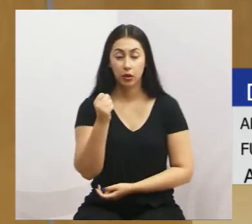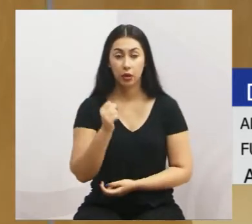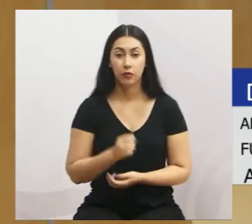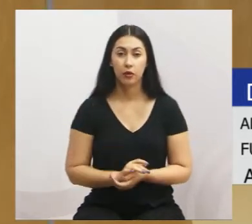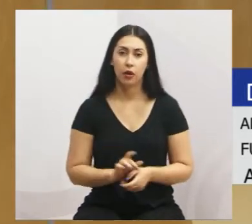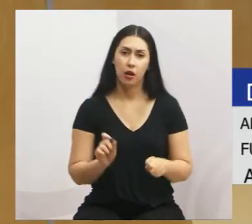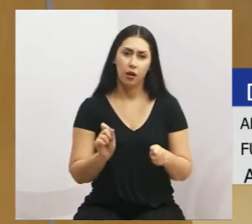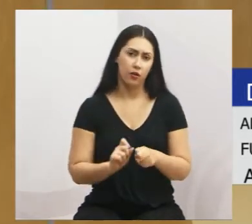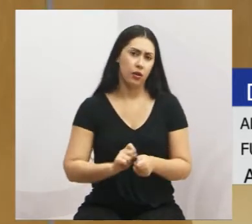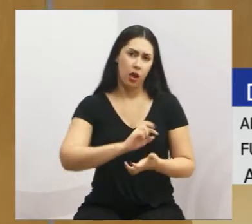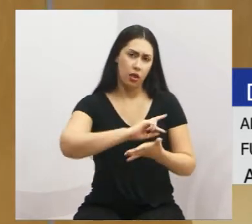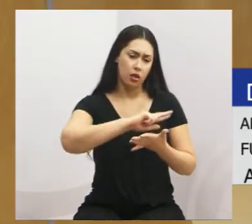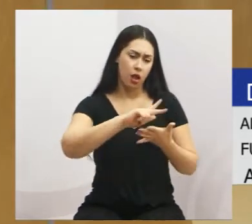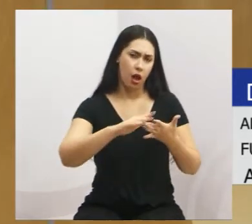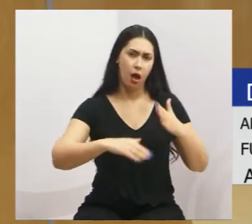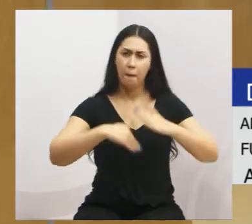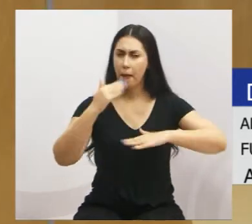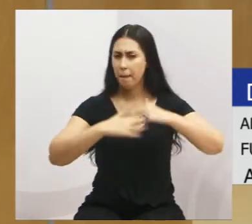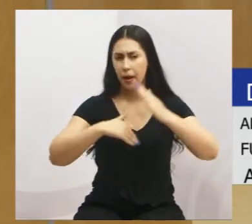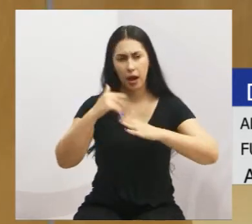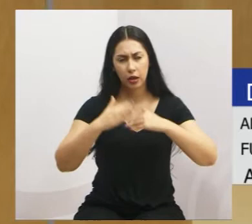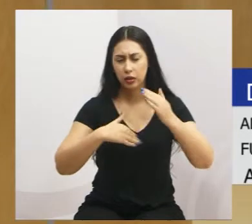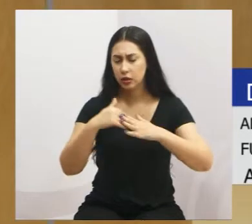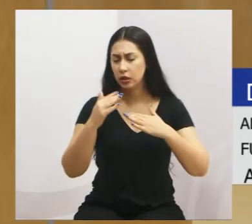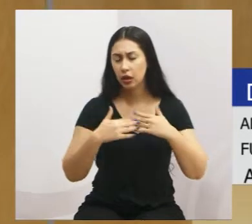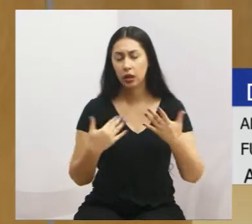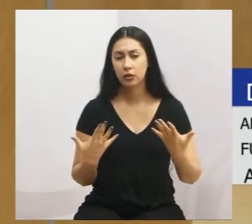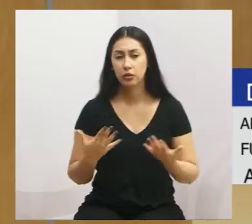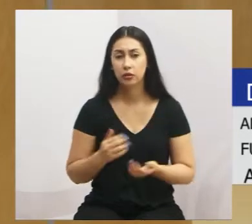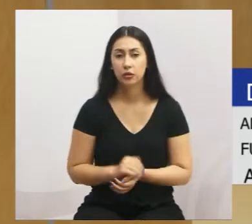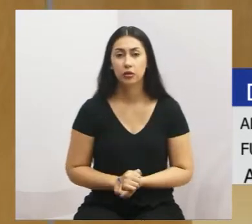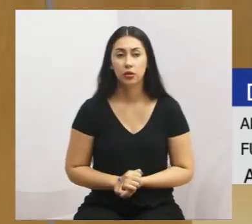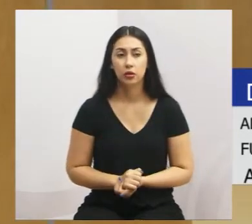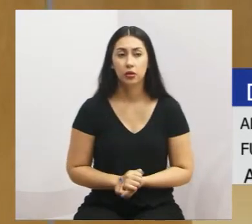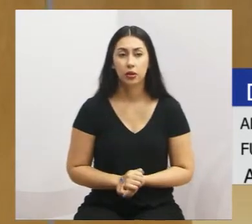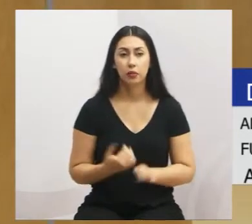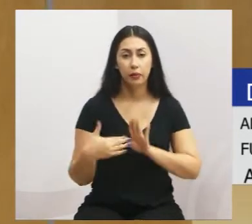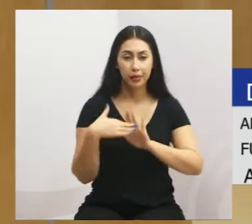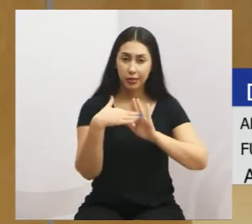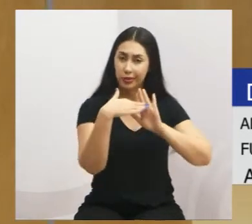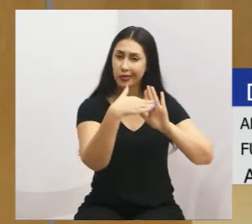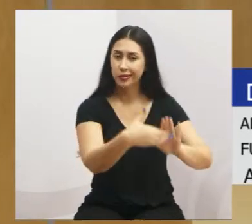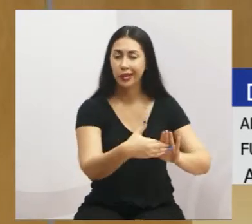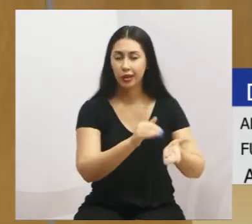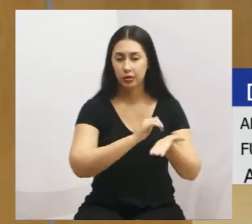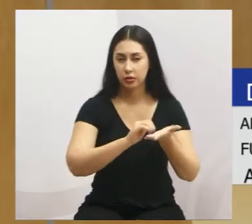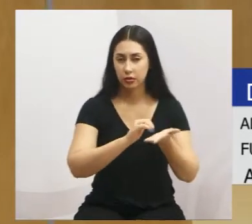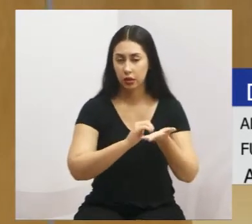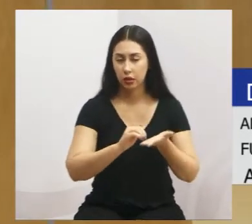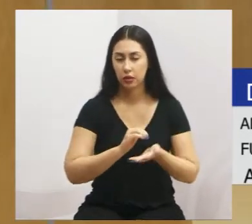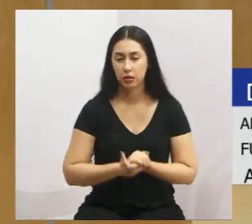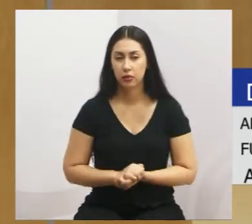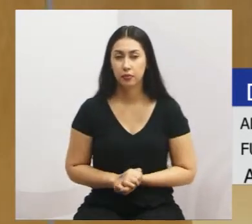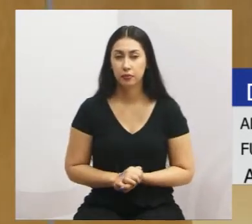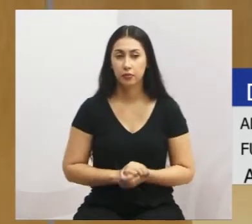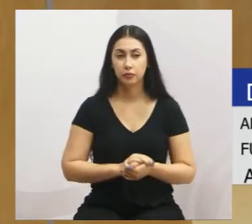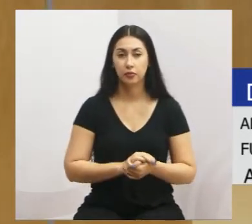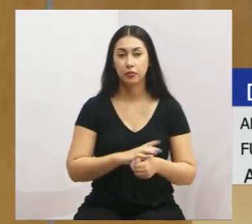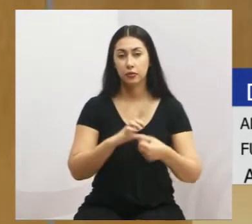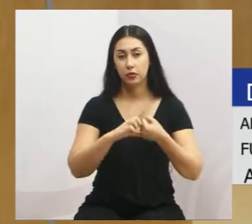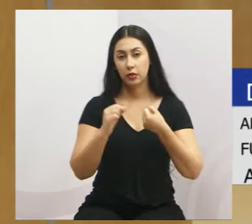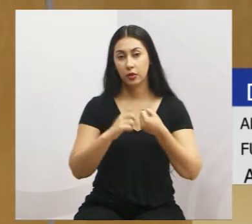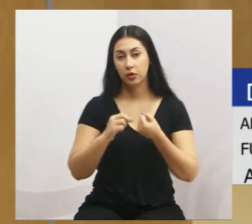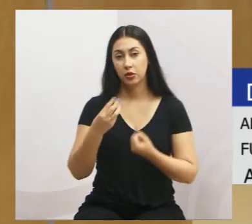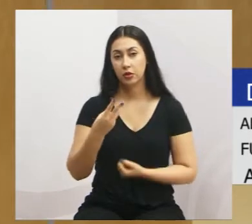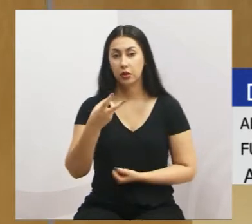outras atividades afetas que lhe venham a ser atribuídas pelo secretário. Artigo